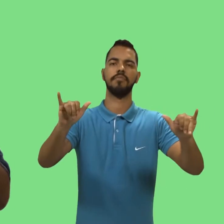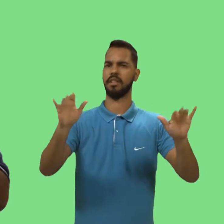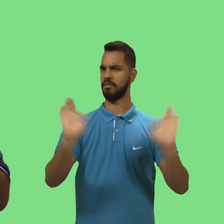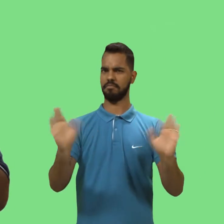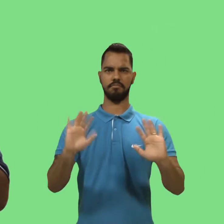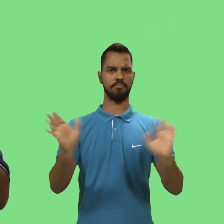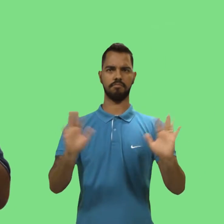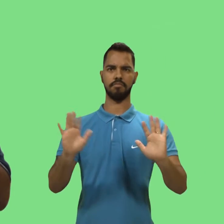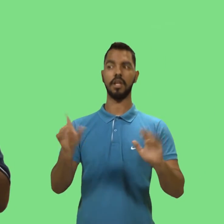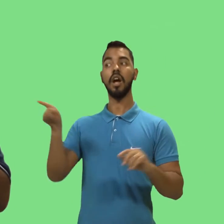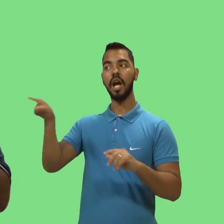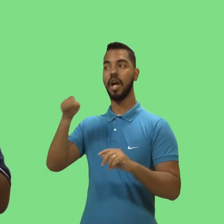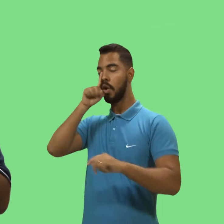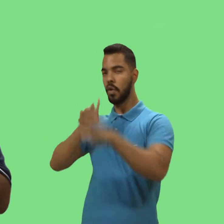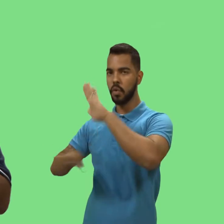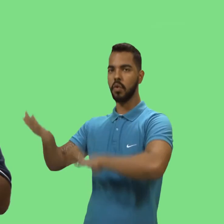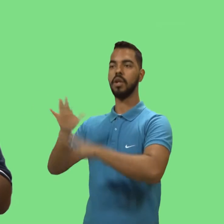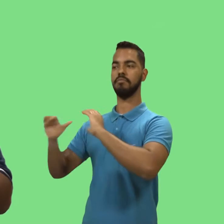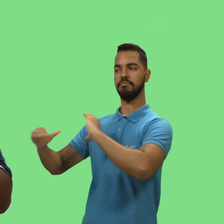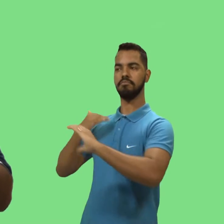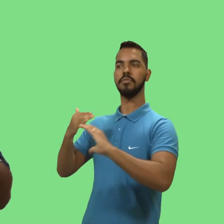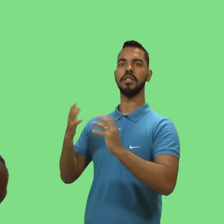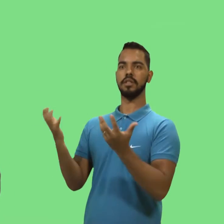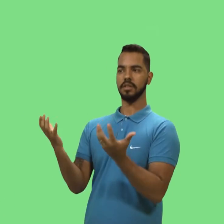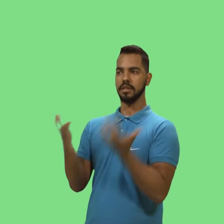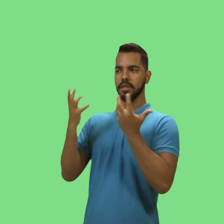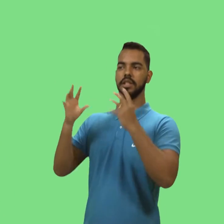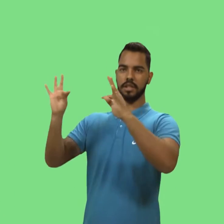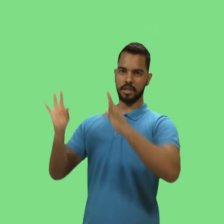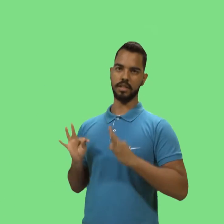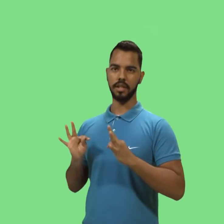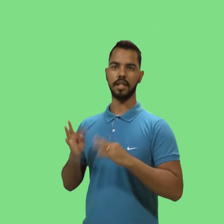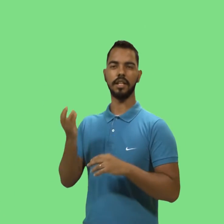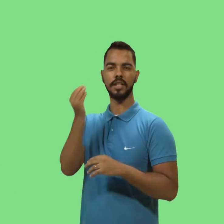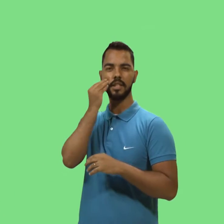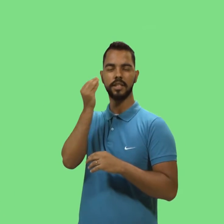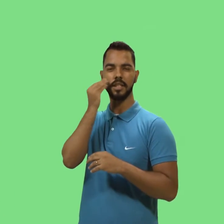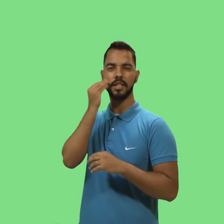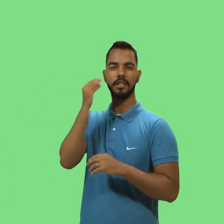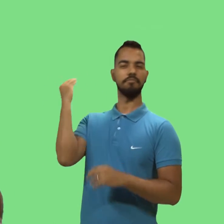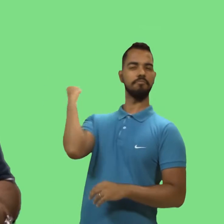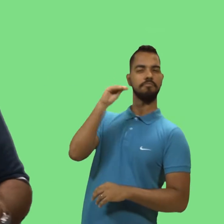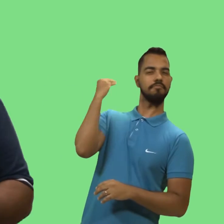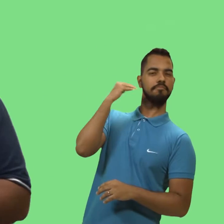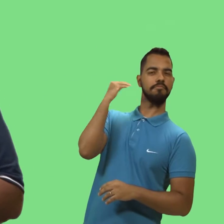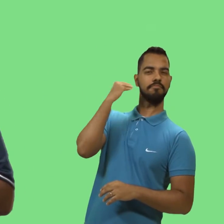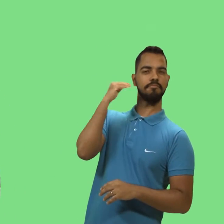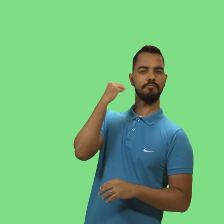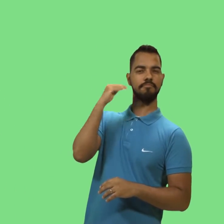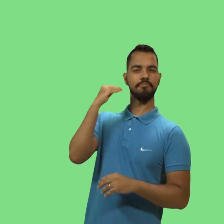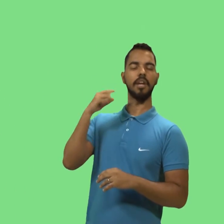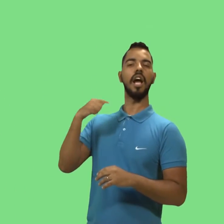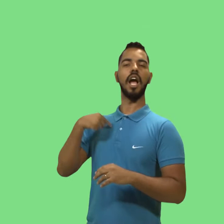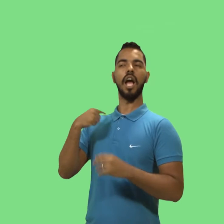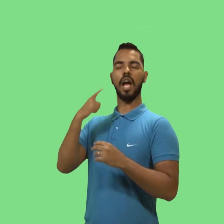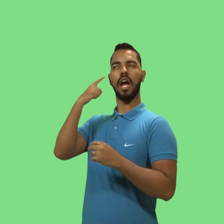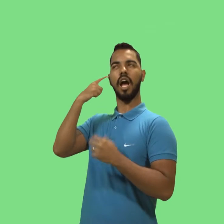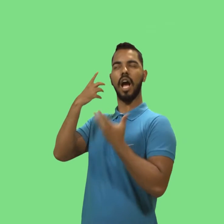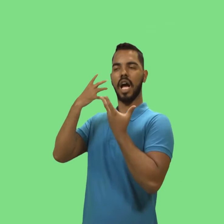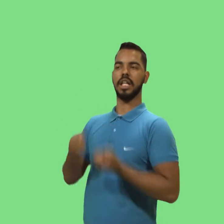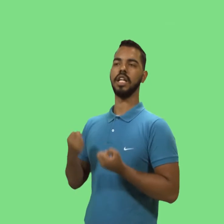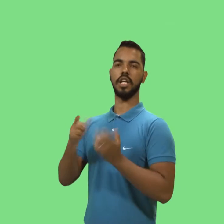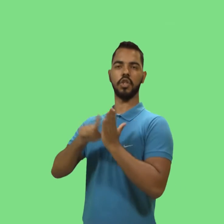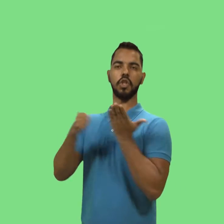linguagens utilizadas para a escrita do texto, para persuadir o jornalista para a divulgação da nota completa. Você